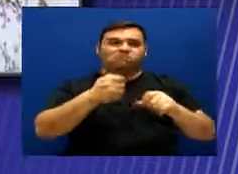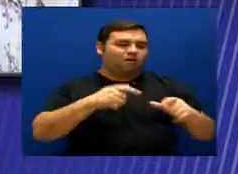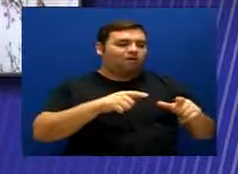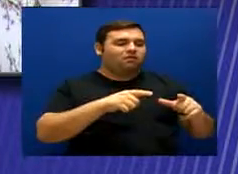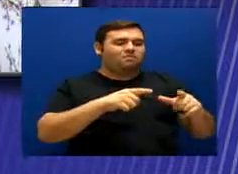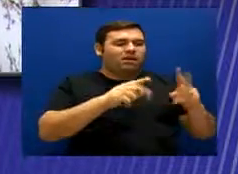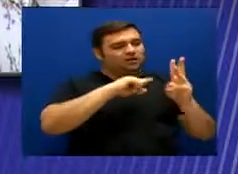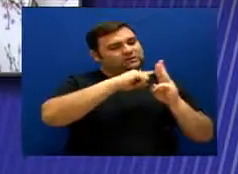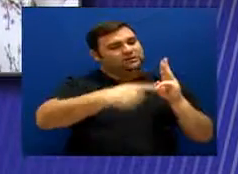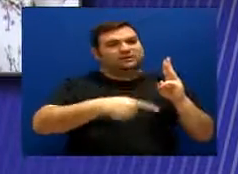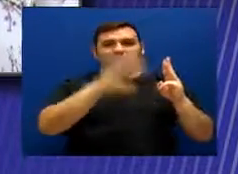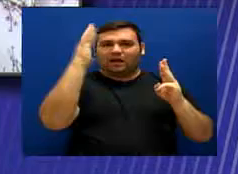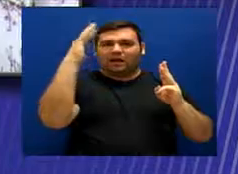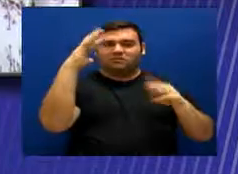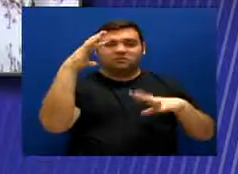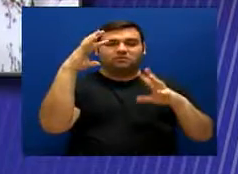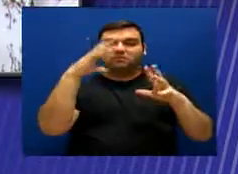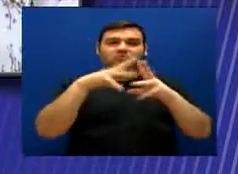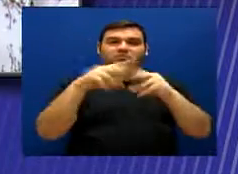vão desaparecer também.